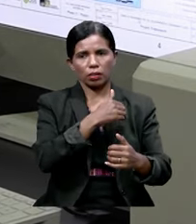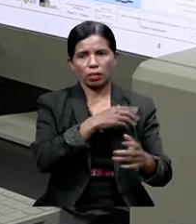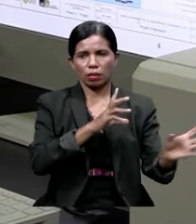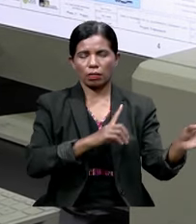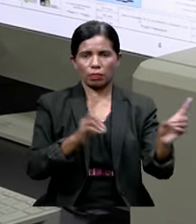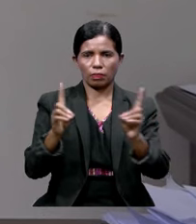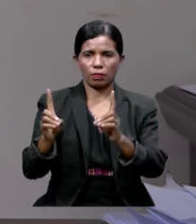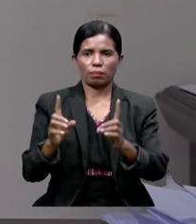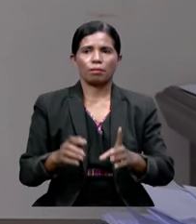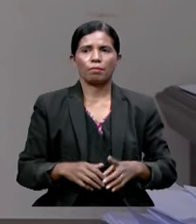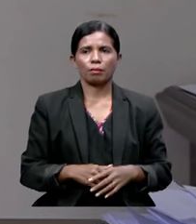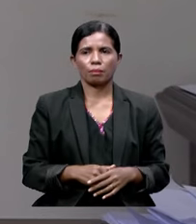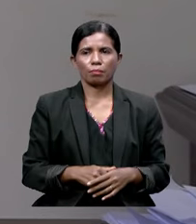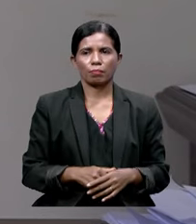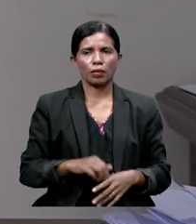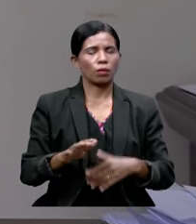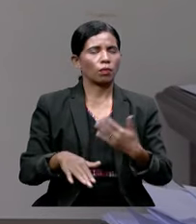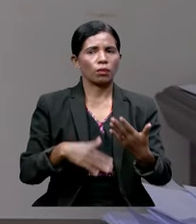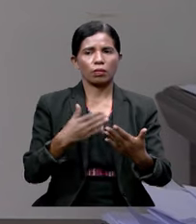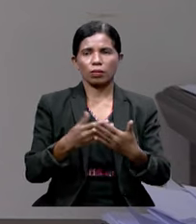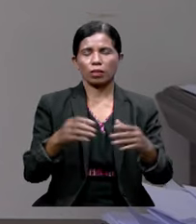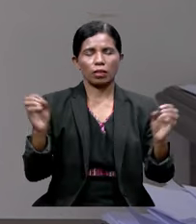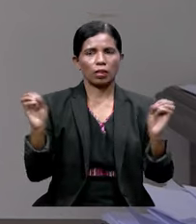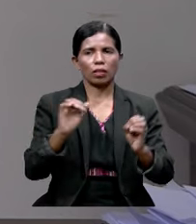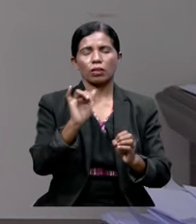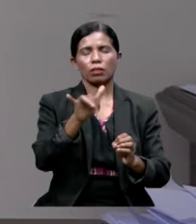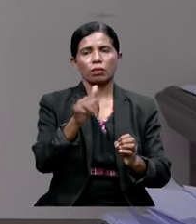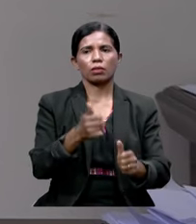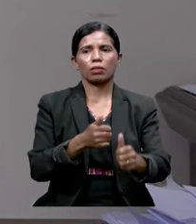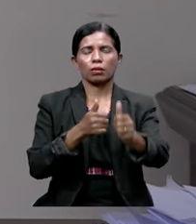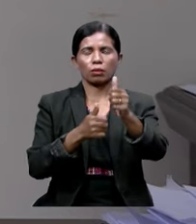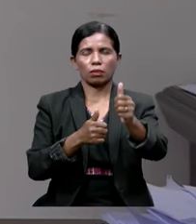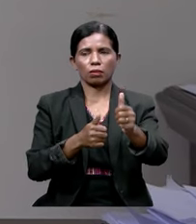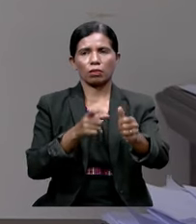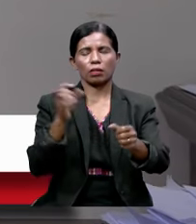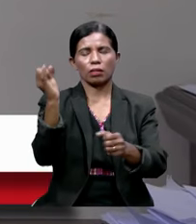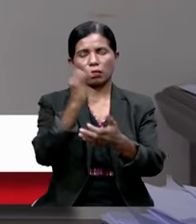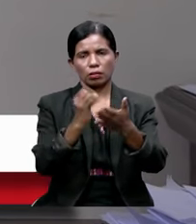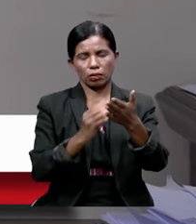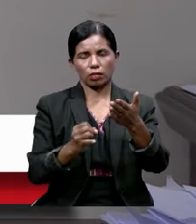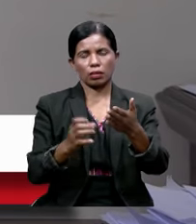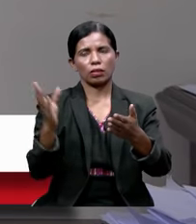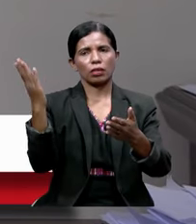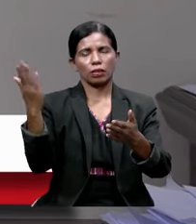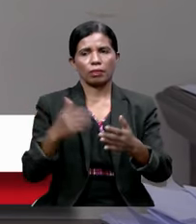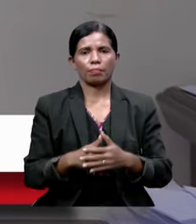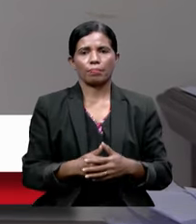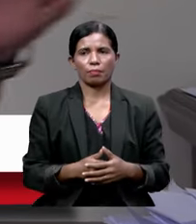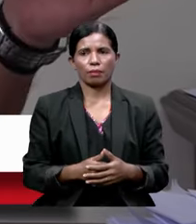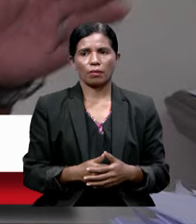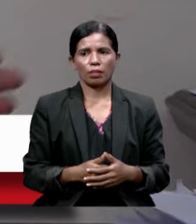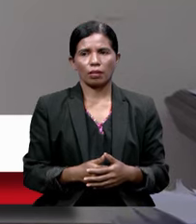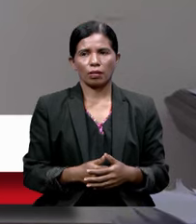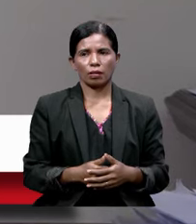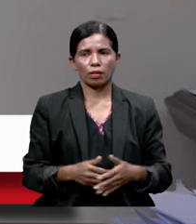implementa. Maioria la cumpre cumprimento se vema que iha desenho iha. Ni a largura,